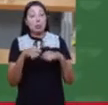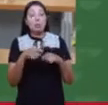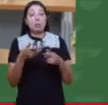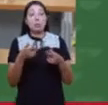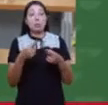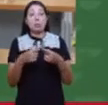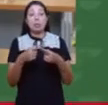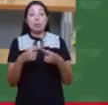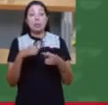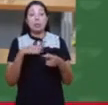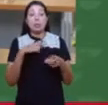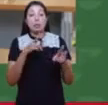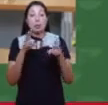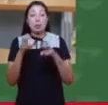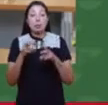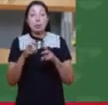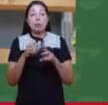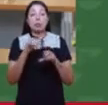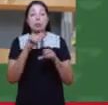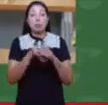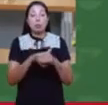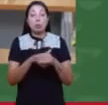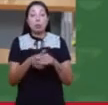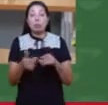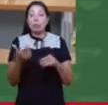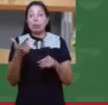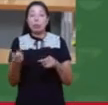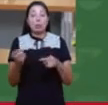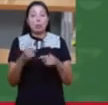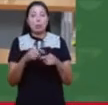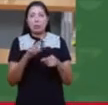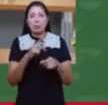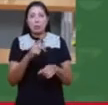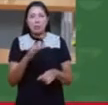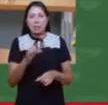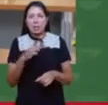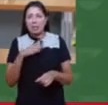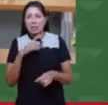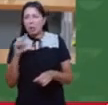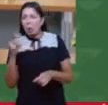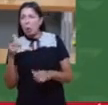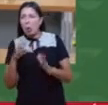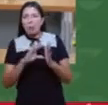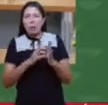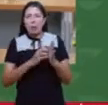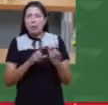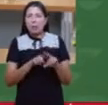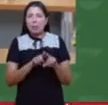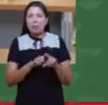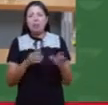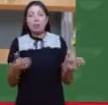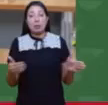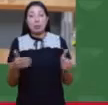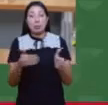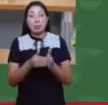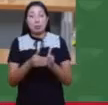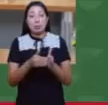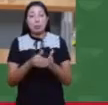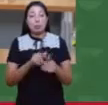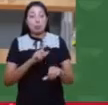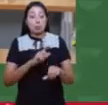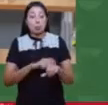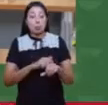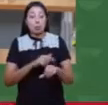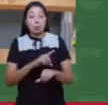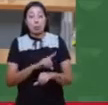para que o tema do voto impresso não tenha esse retorno. E não é só o PT, tem vários outros partidos também que nas últimas horas, né, nos